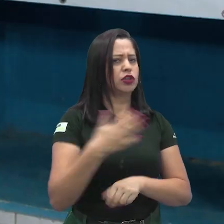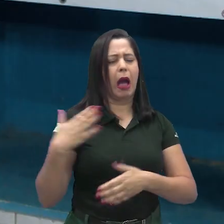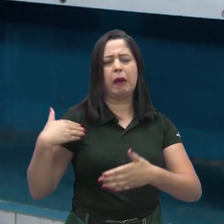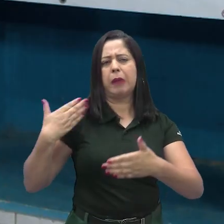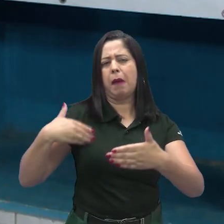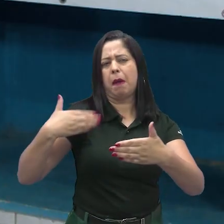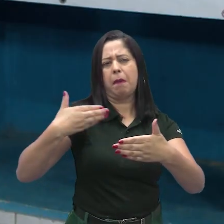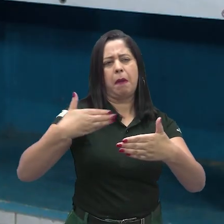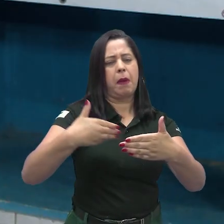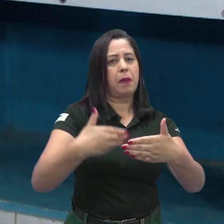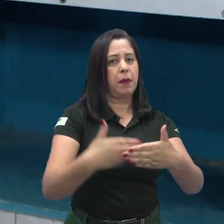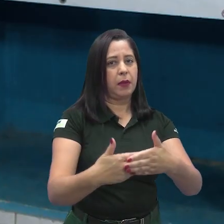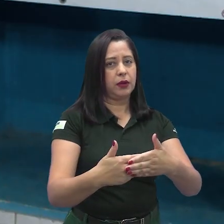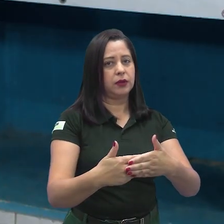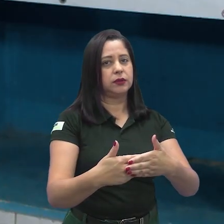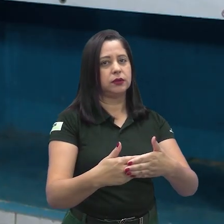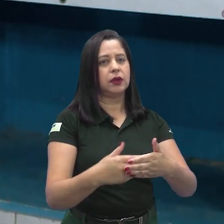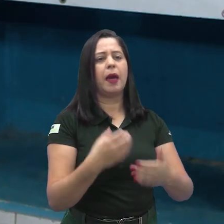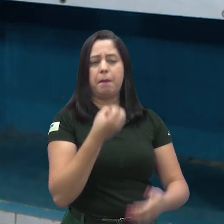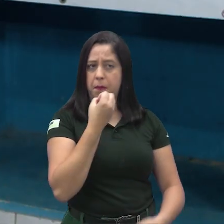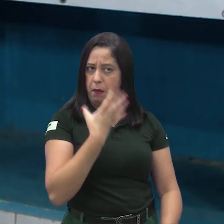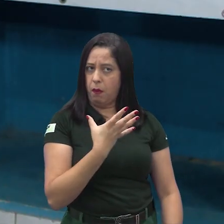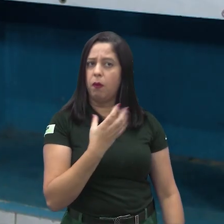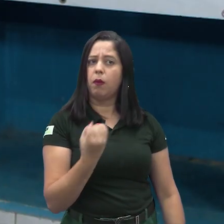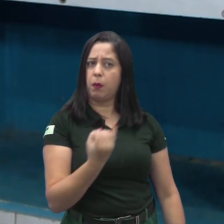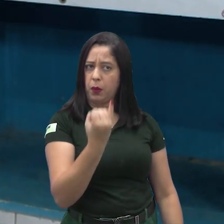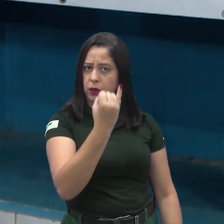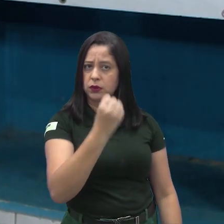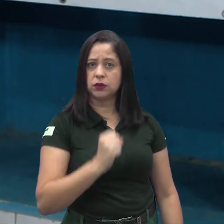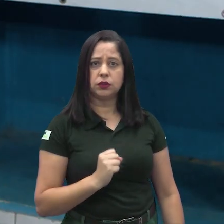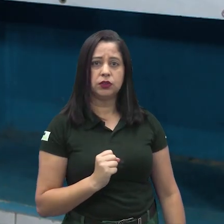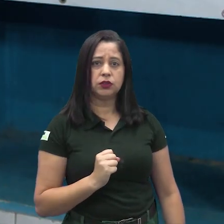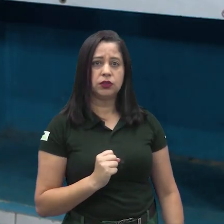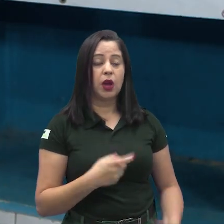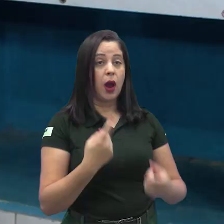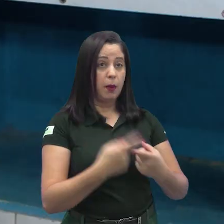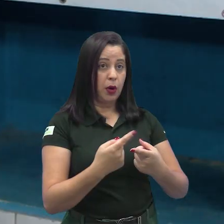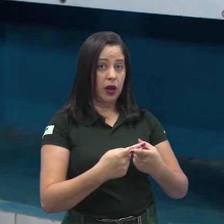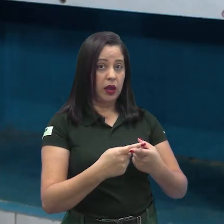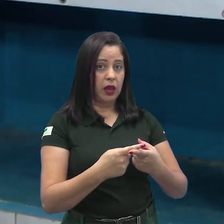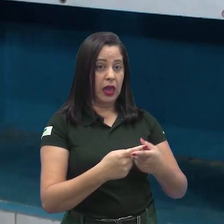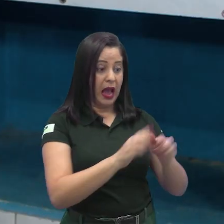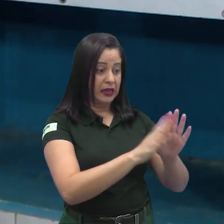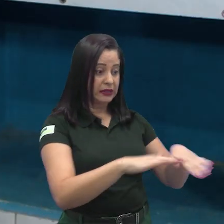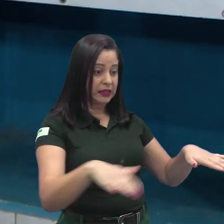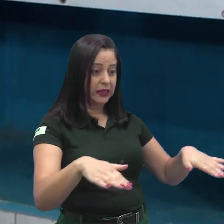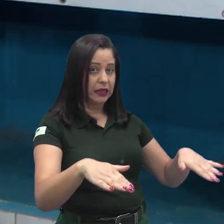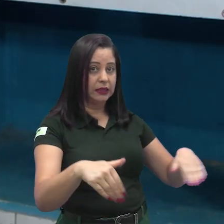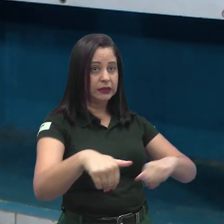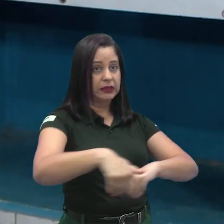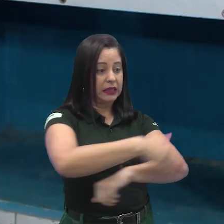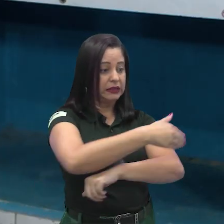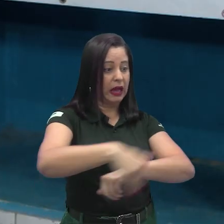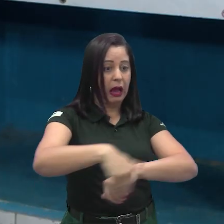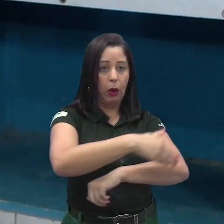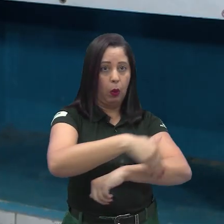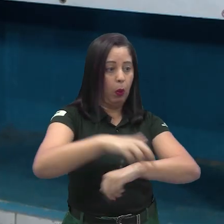Acompanhou todas. E ela achou bom. Pelo menos sai, né? Um pouco sai, né? Um pouco